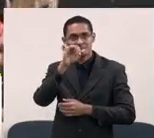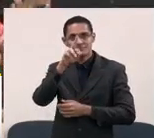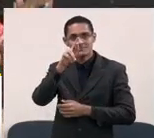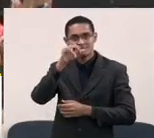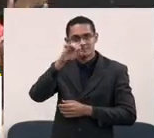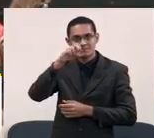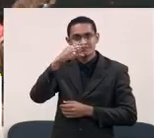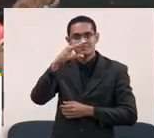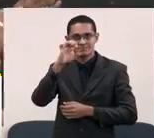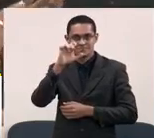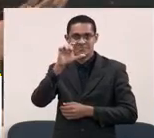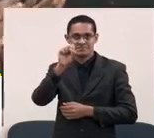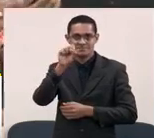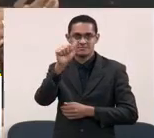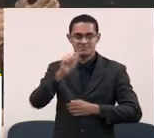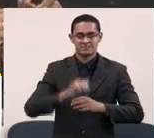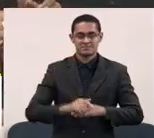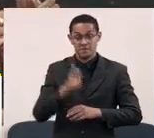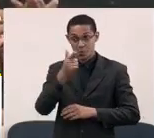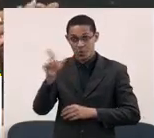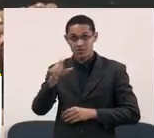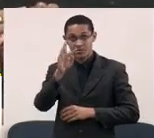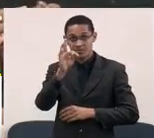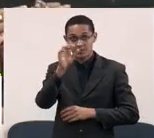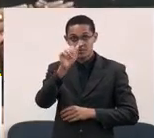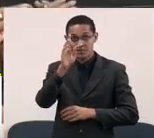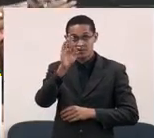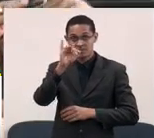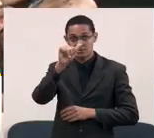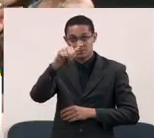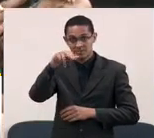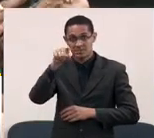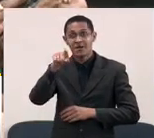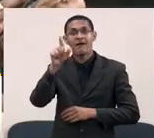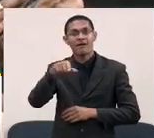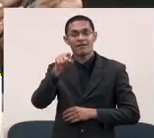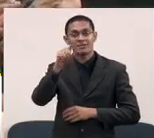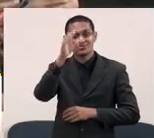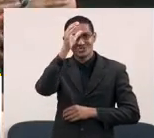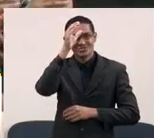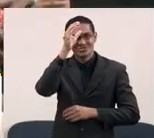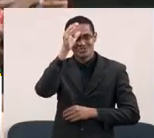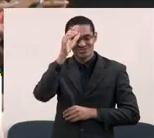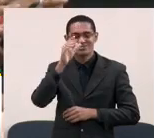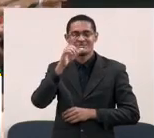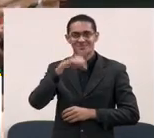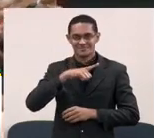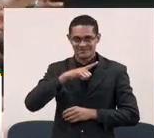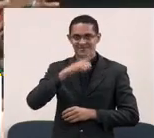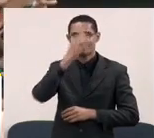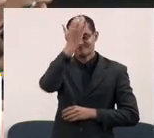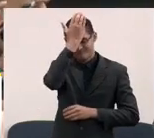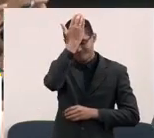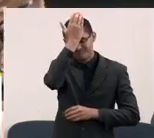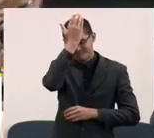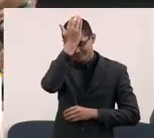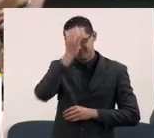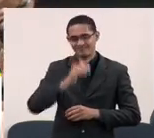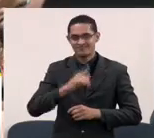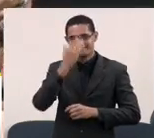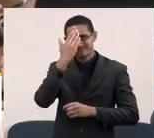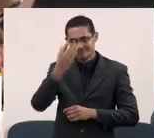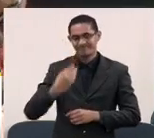presença. A Tatiana, que é tia de pessoa autista. Obrigada, Tati, pela tua presença. E